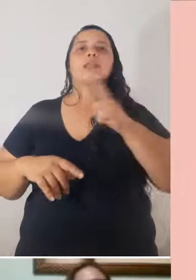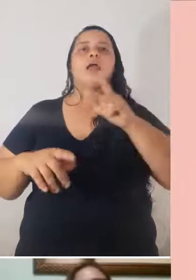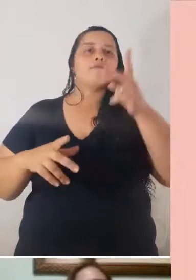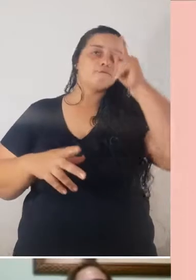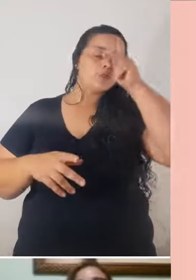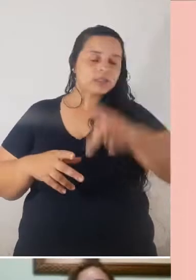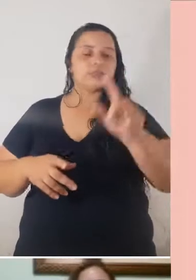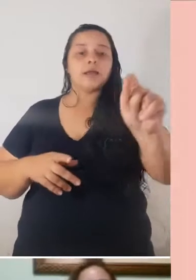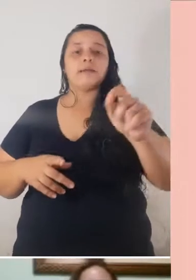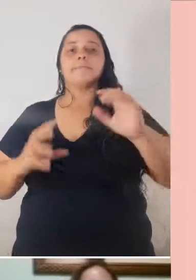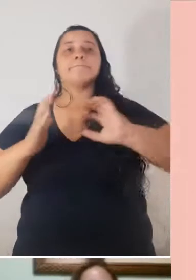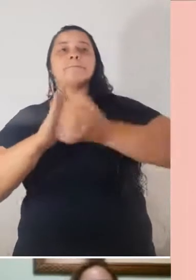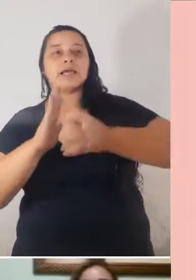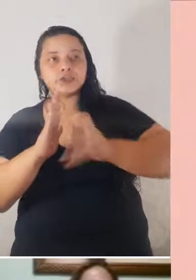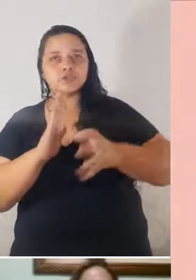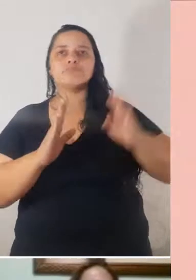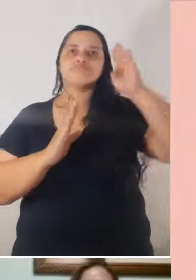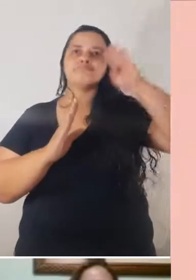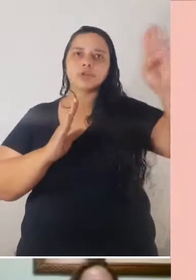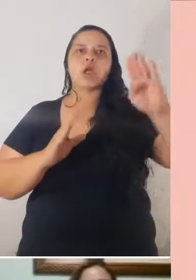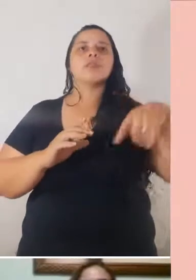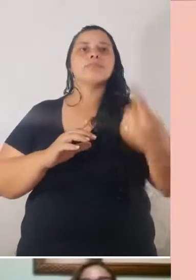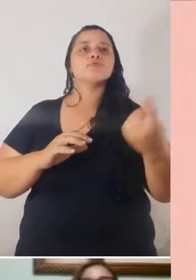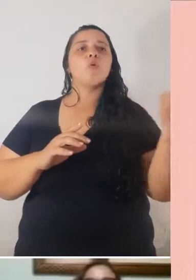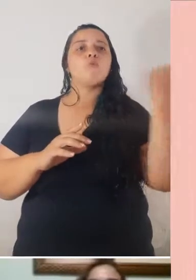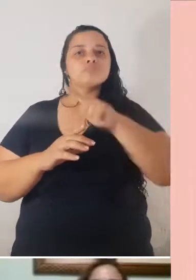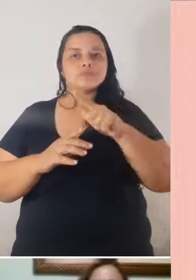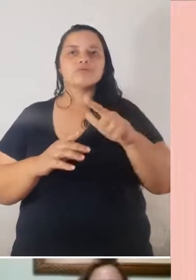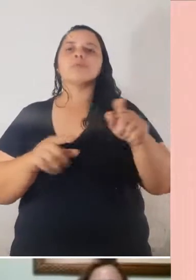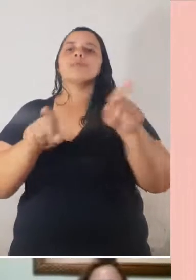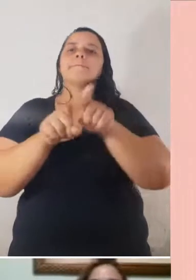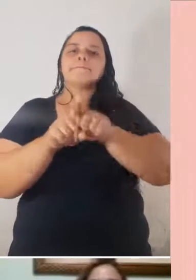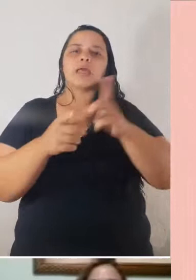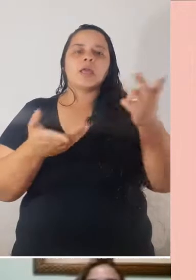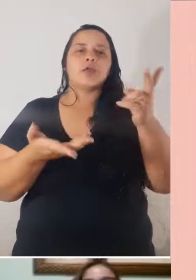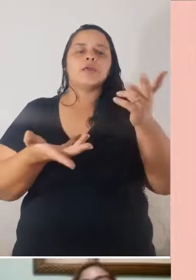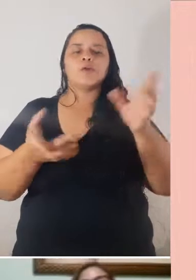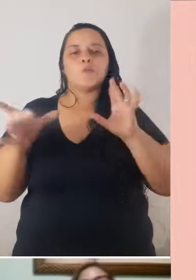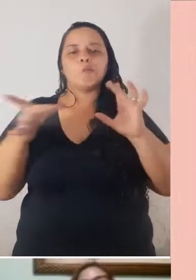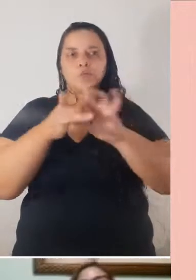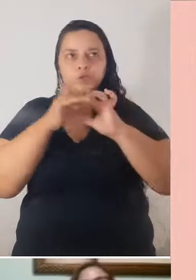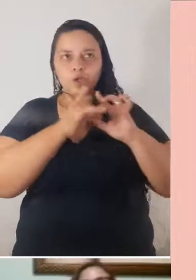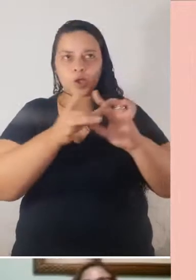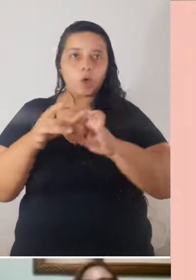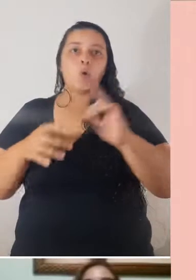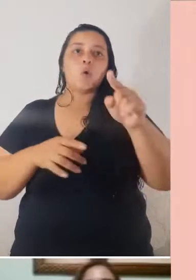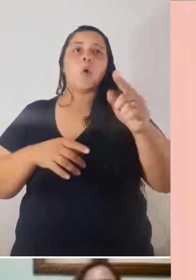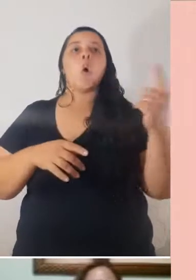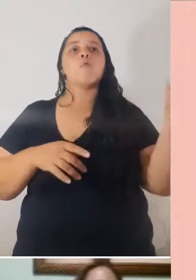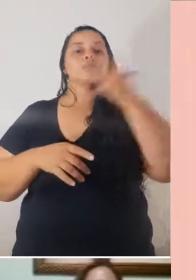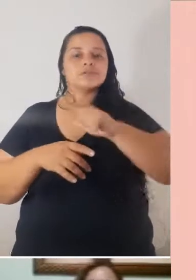nesse momento ganhou o direito de concorrer a novas eleições. A União Democrática Nacional, UDN, que reunia